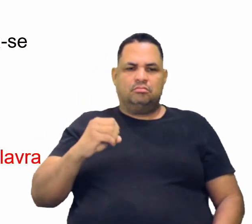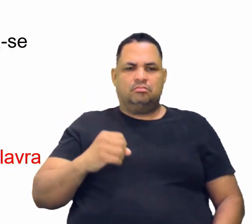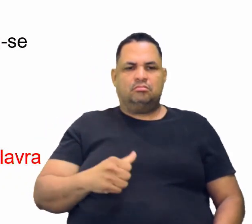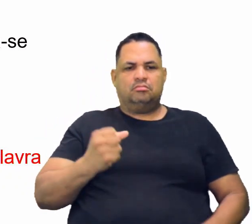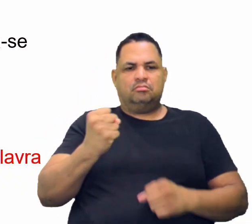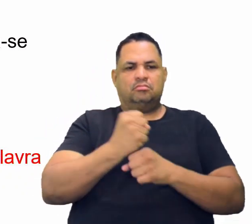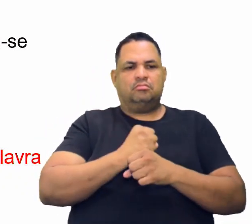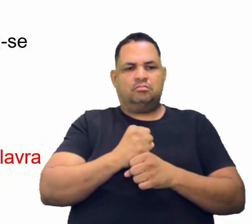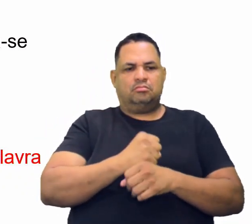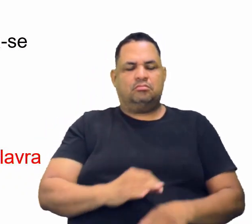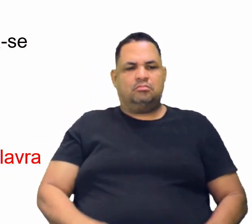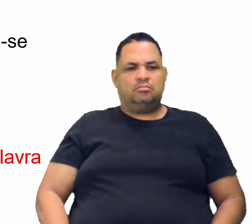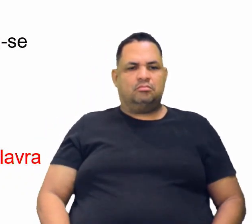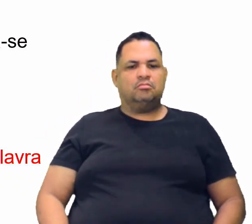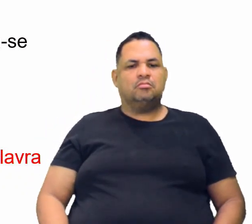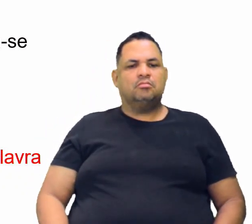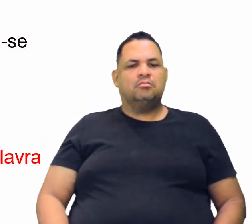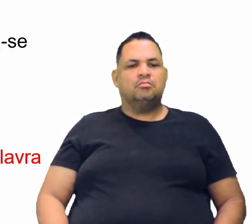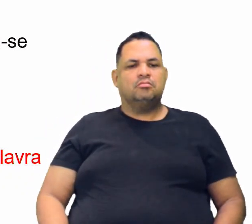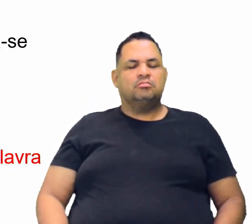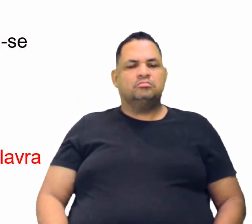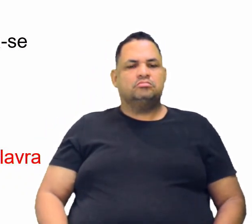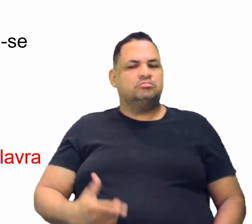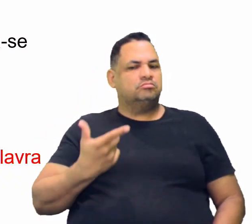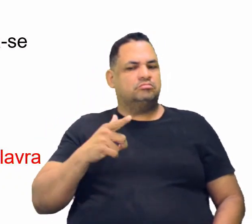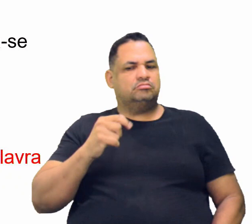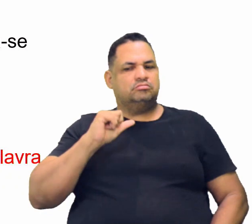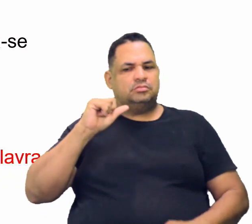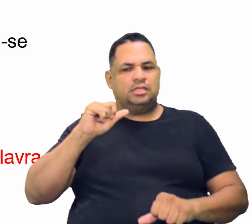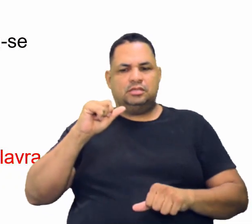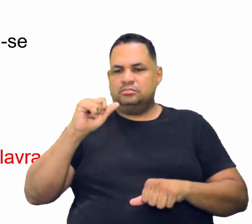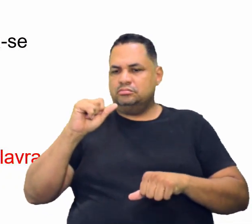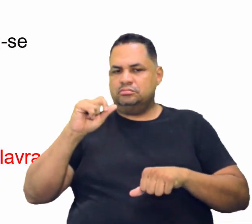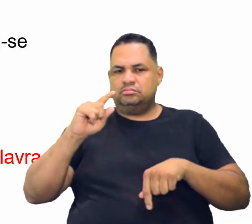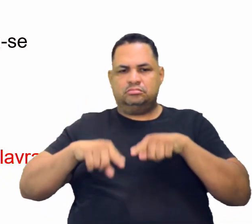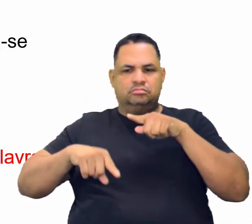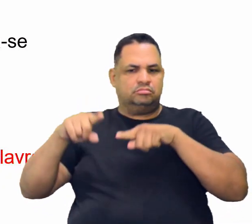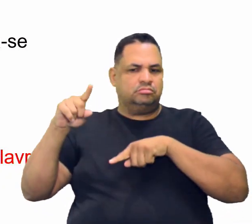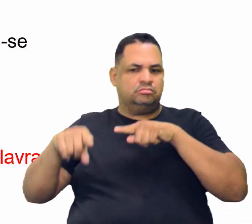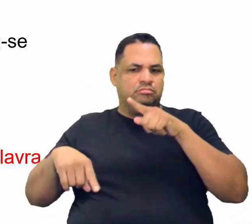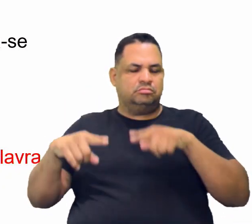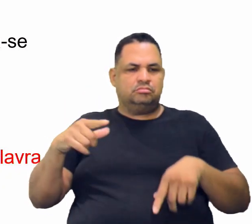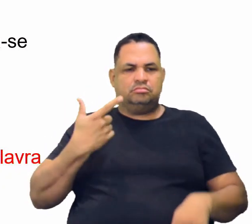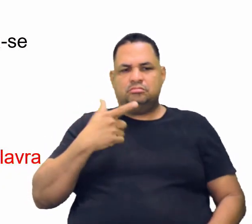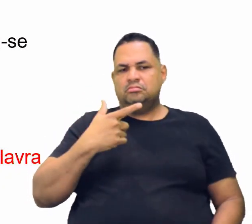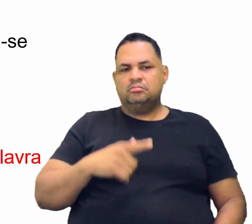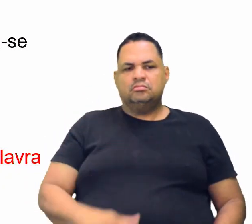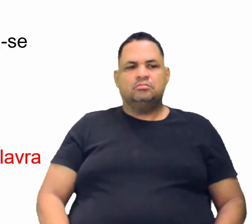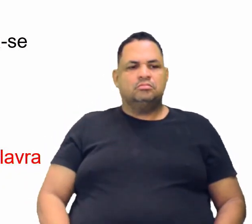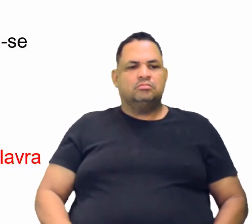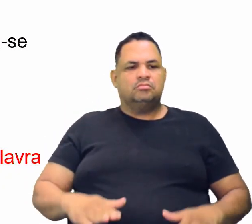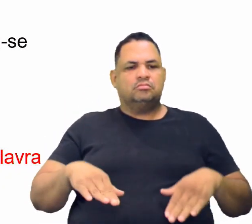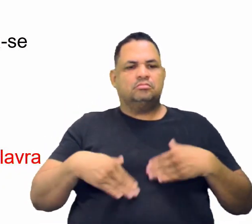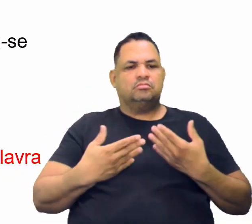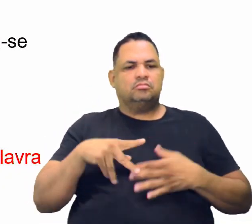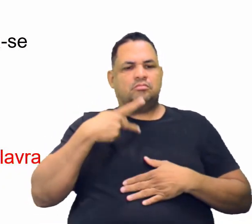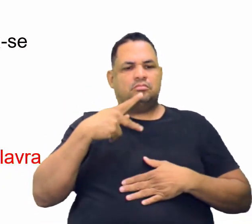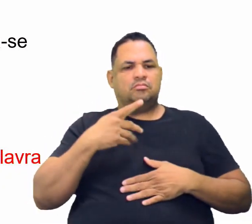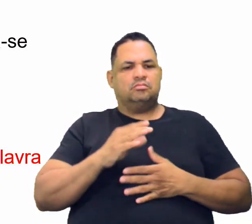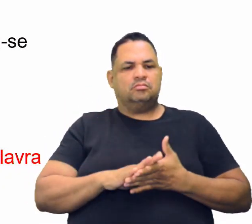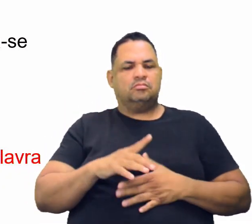pronto. Sem variação. Mas olha só outra aqui, ó. Quando se